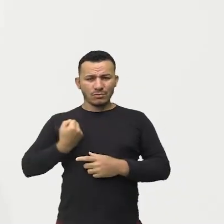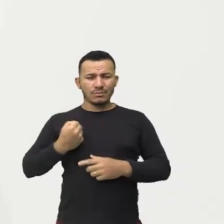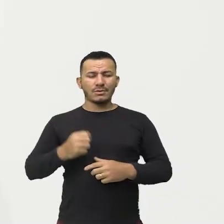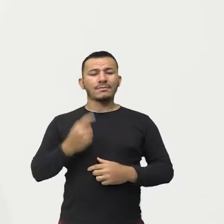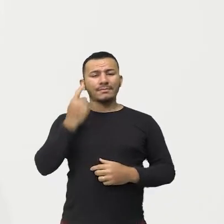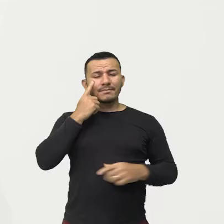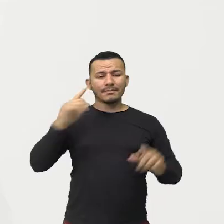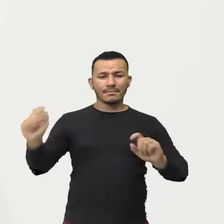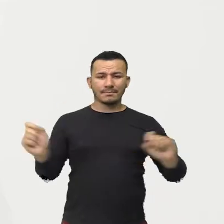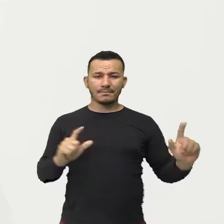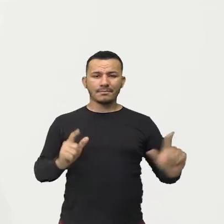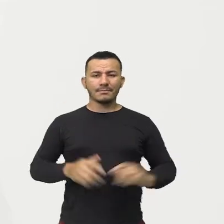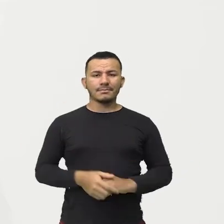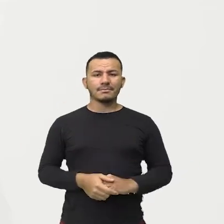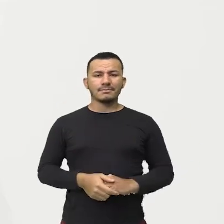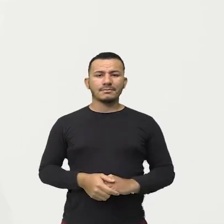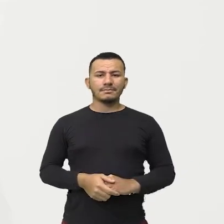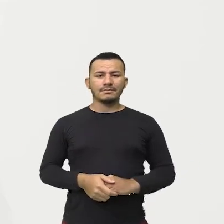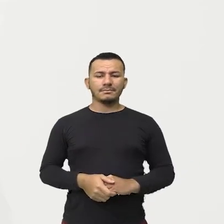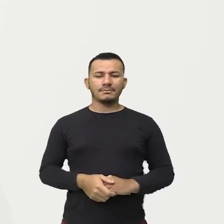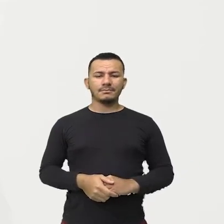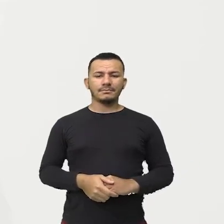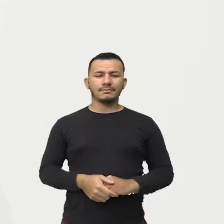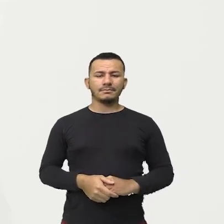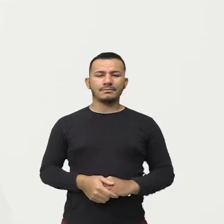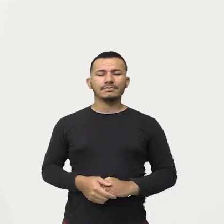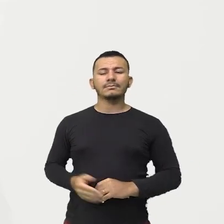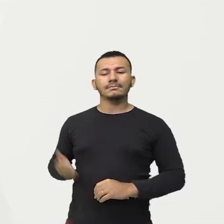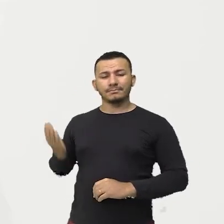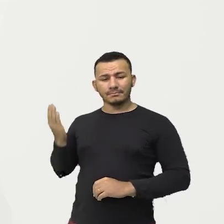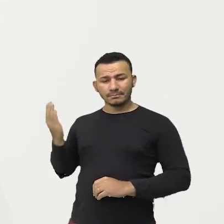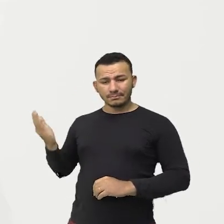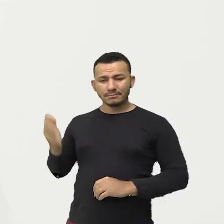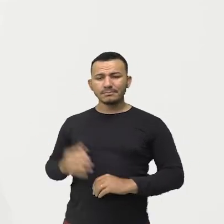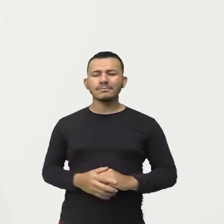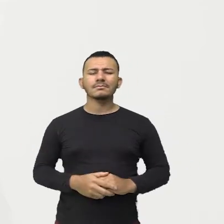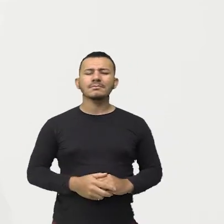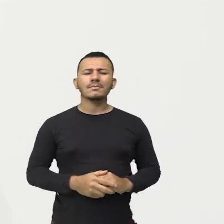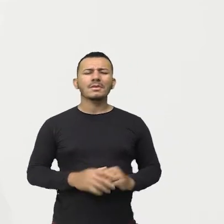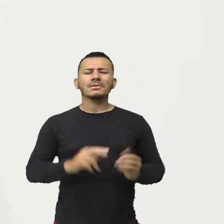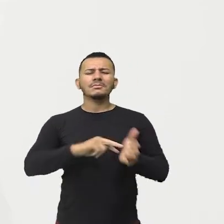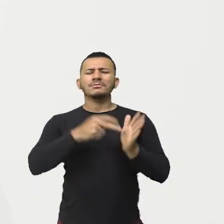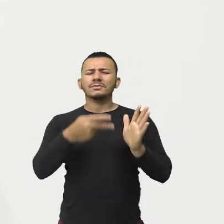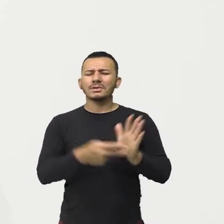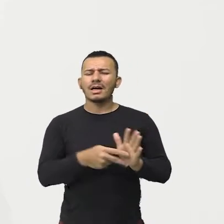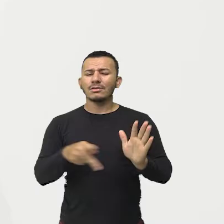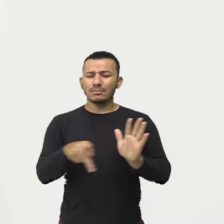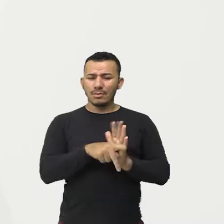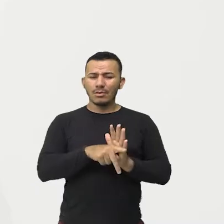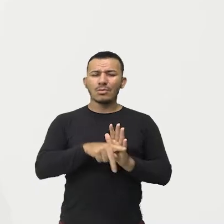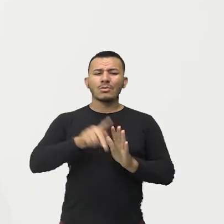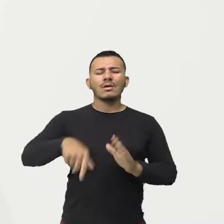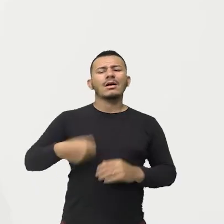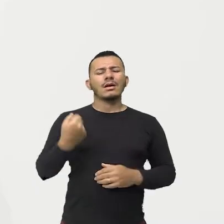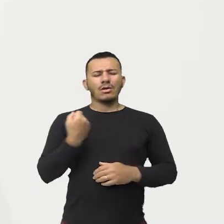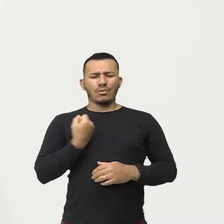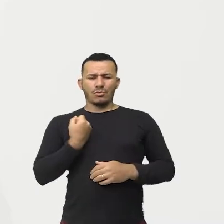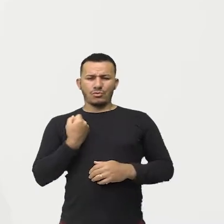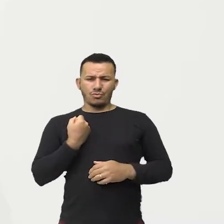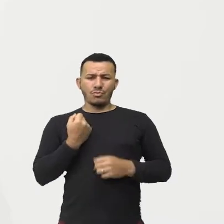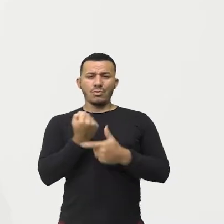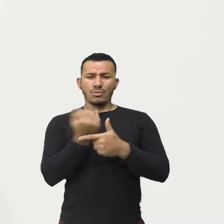a nossa próxima cartela, nossa primeira cartela. Bom, definição de valor numérico de uma